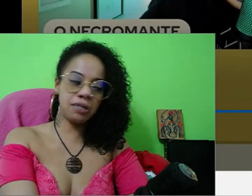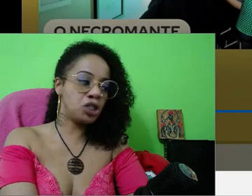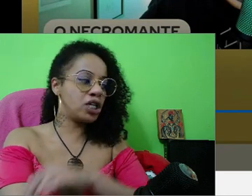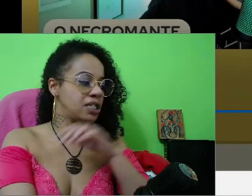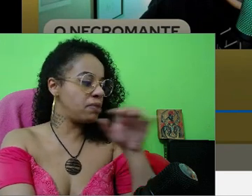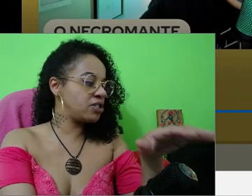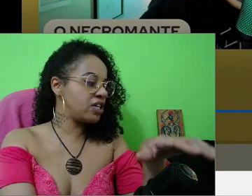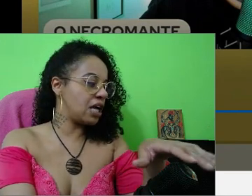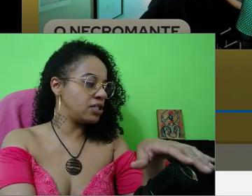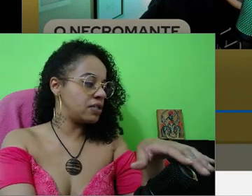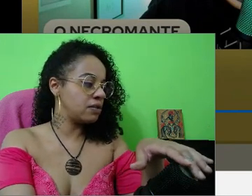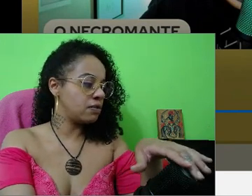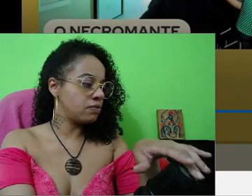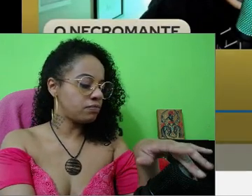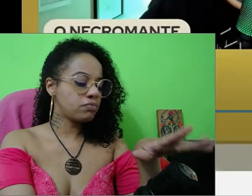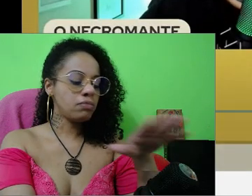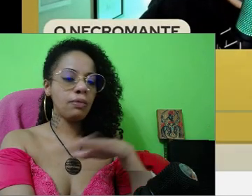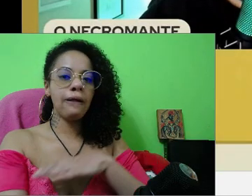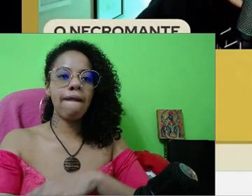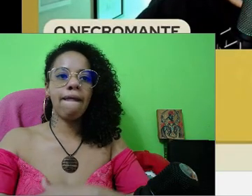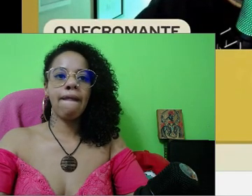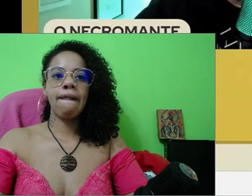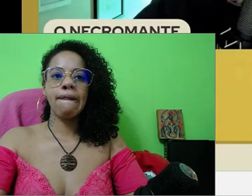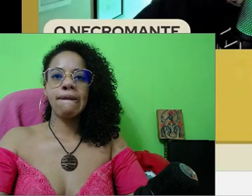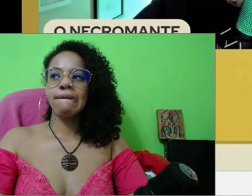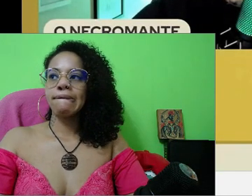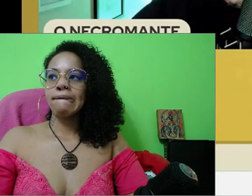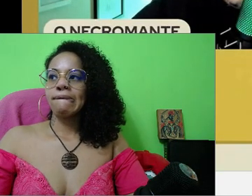meio as mentiras e meias verdades